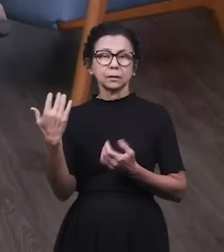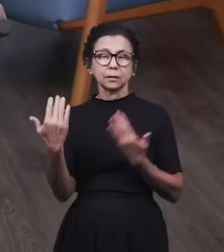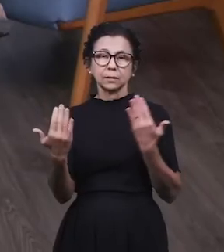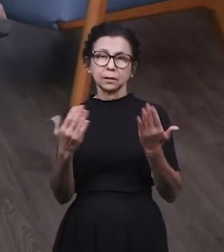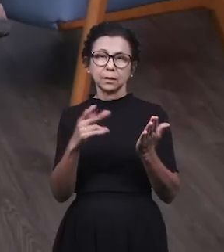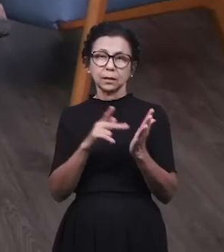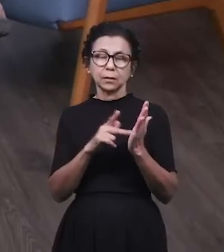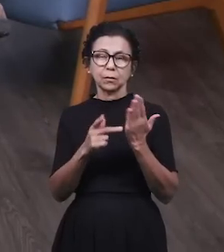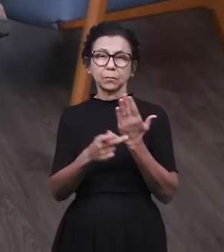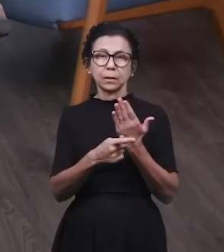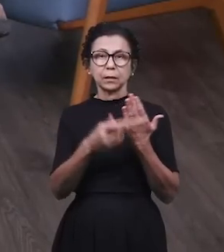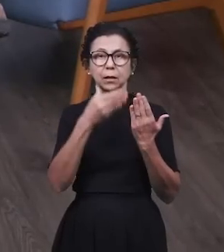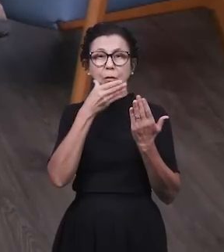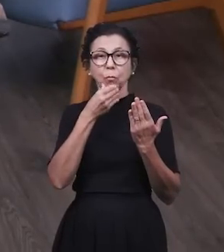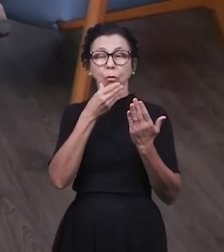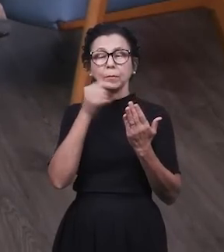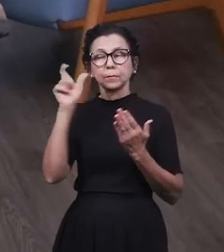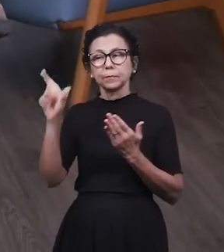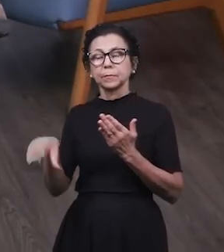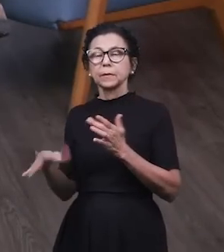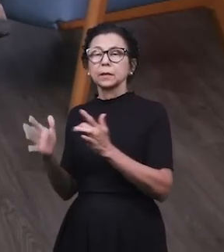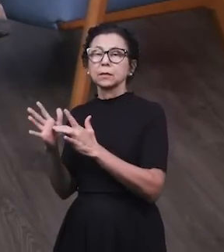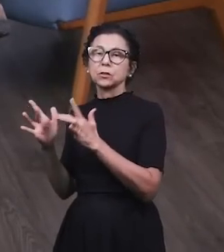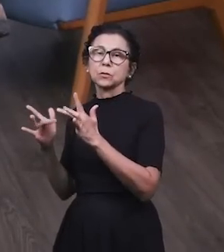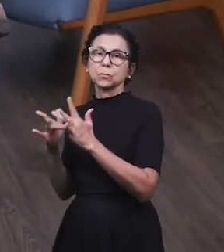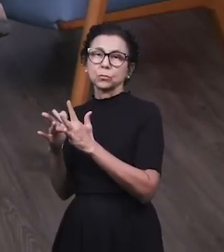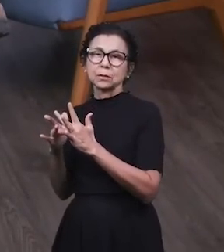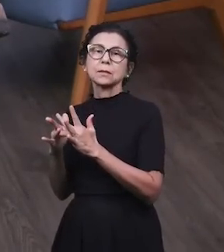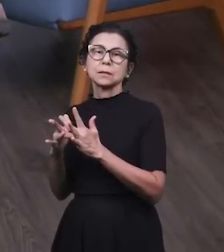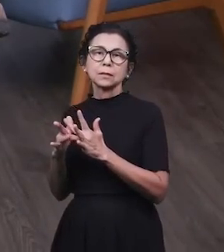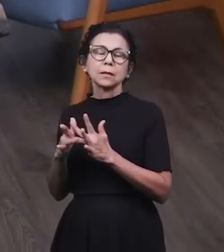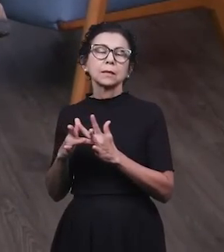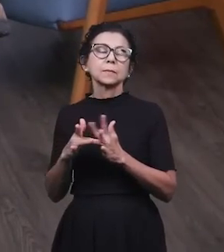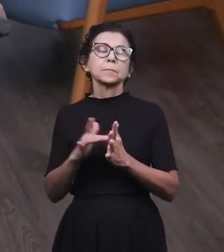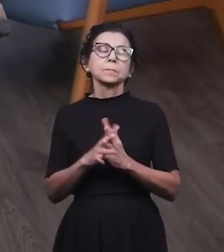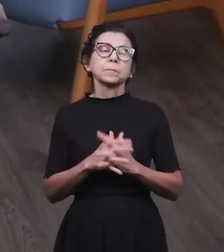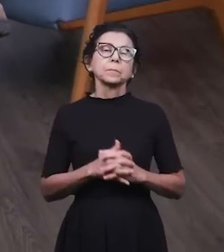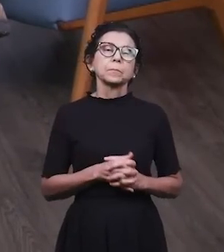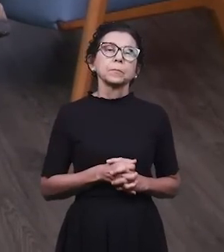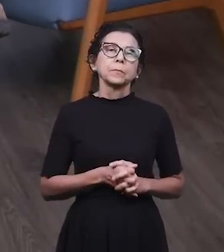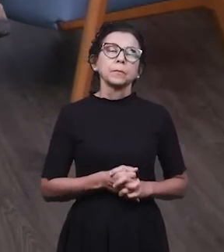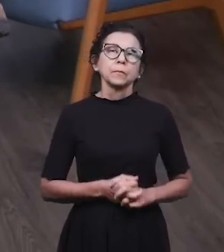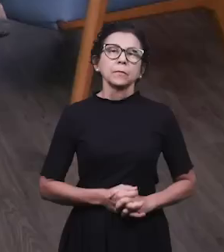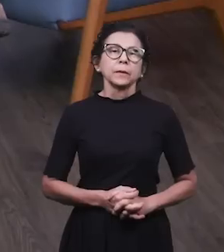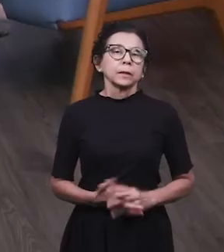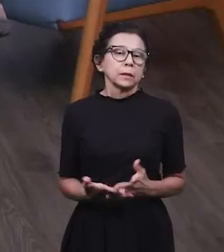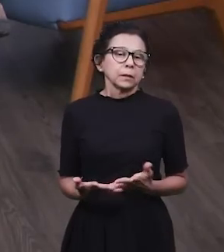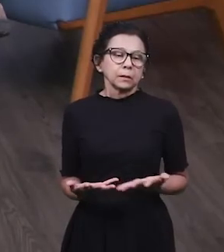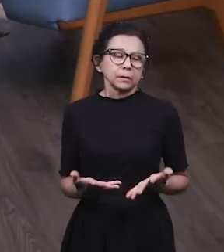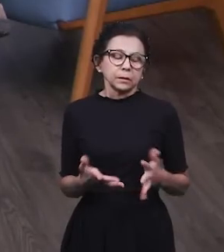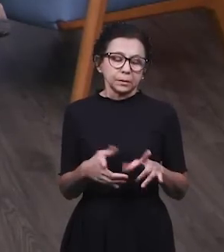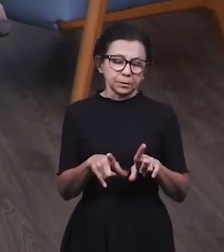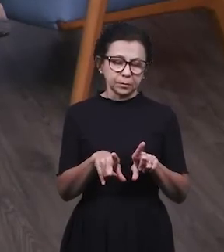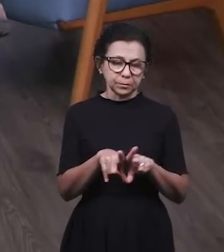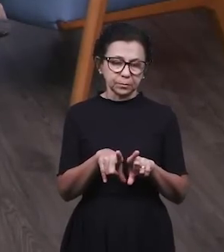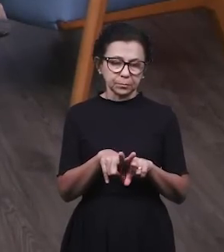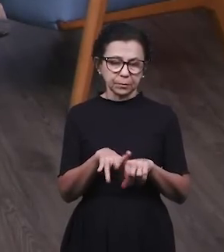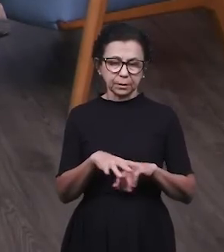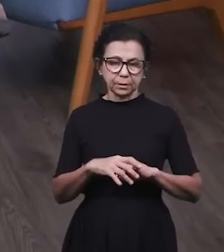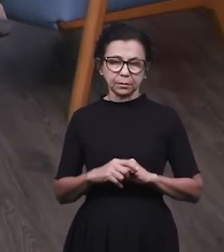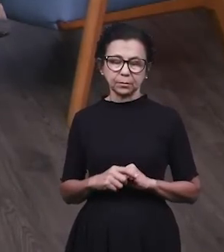homem, e há um outro aspecto que é interessante, é que o